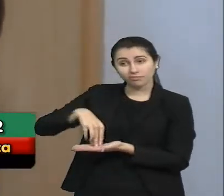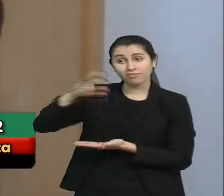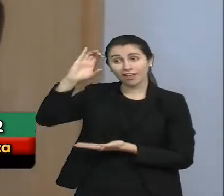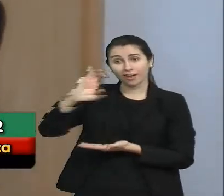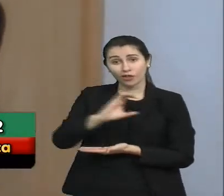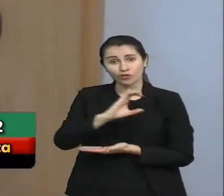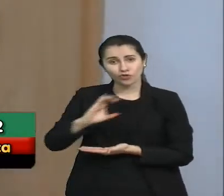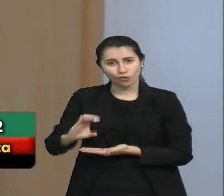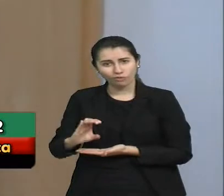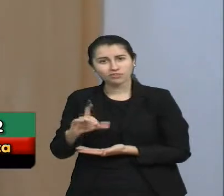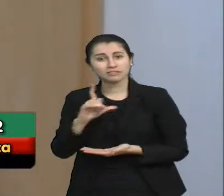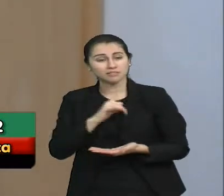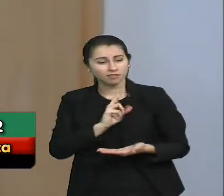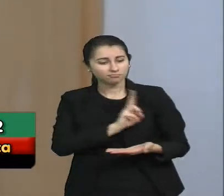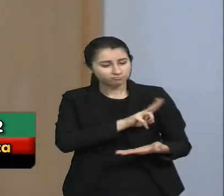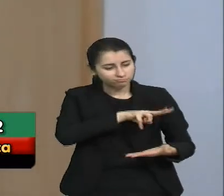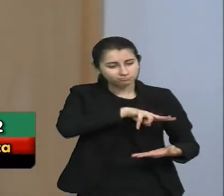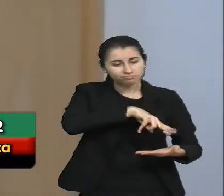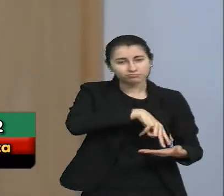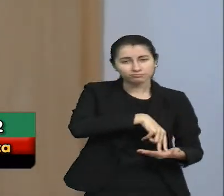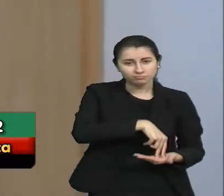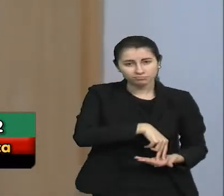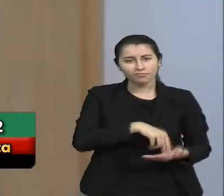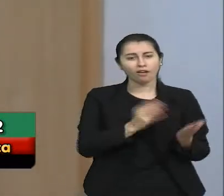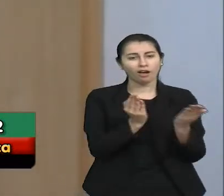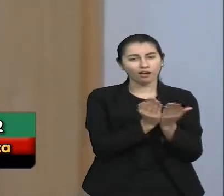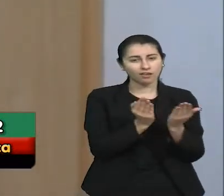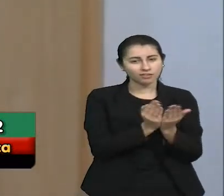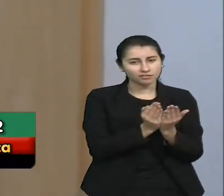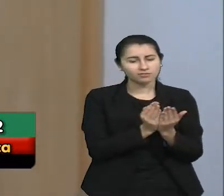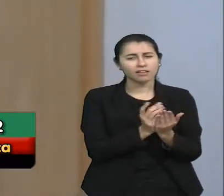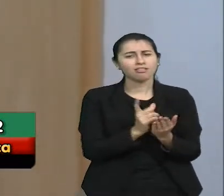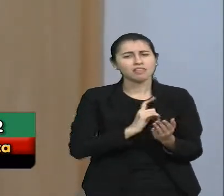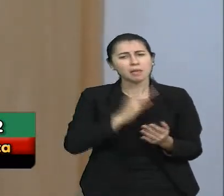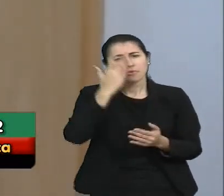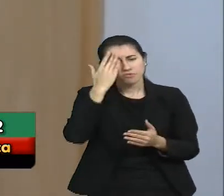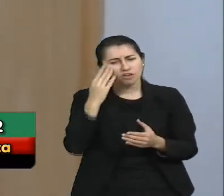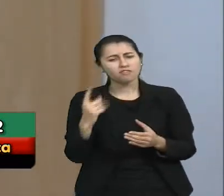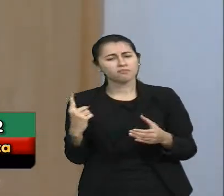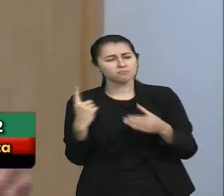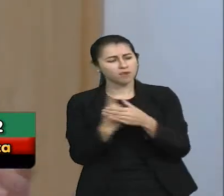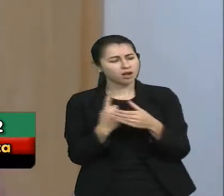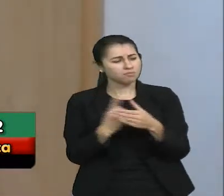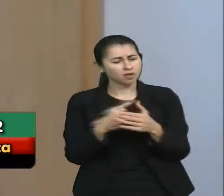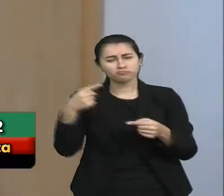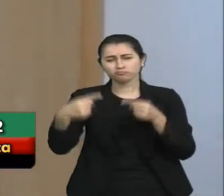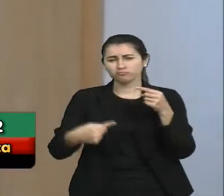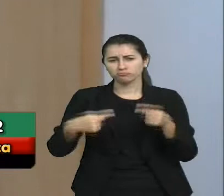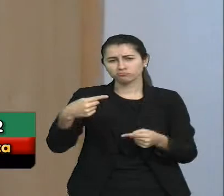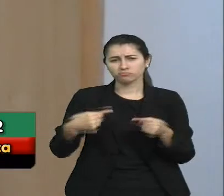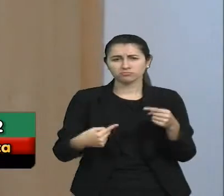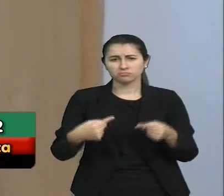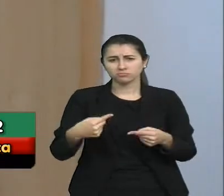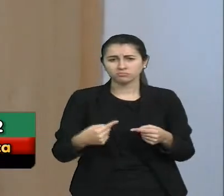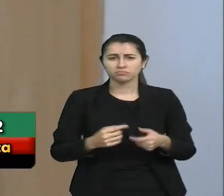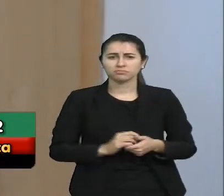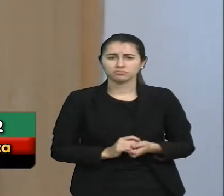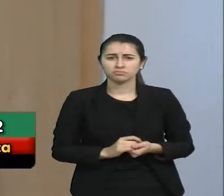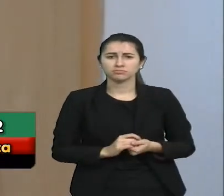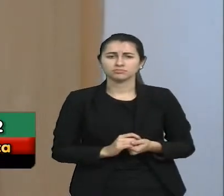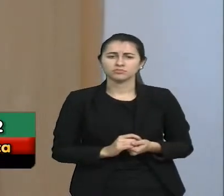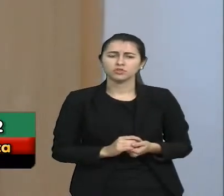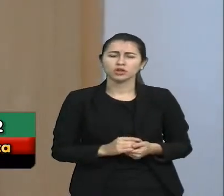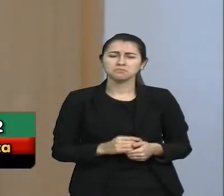protestantes luteranos, há que participam das reuniões da sociedade espírita,